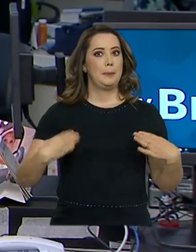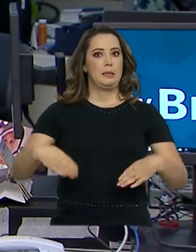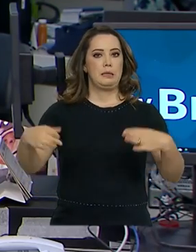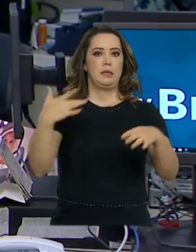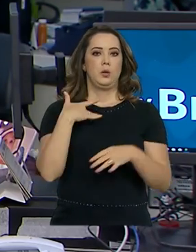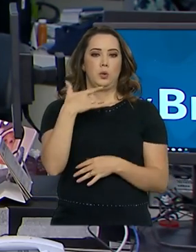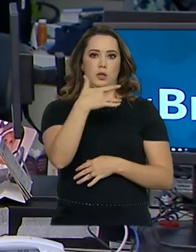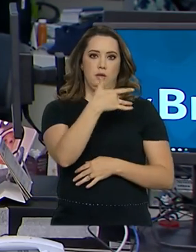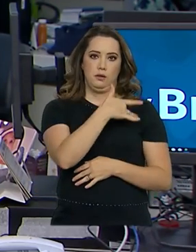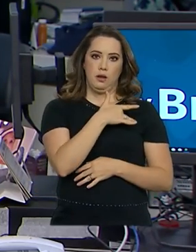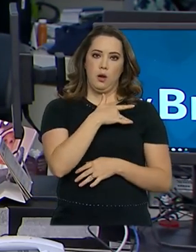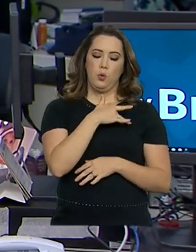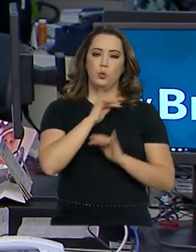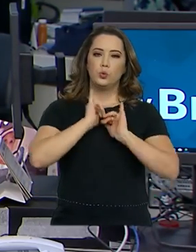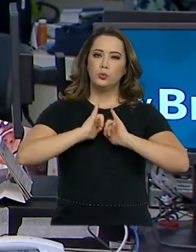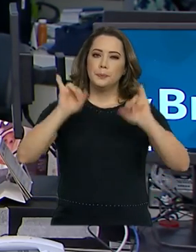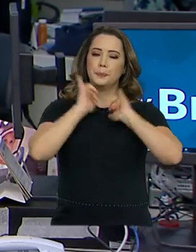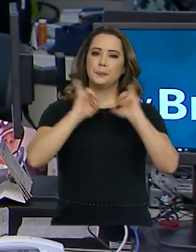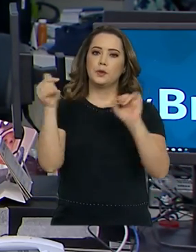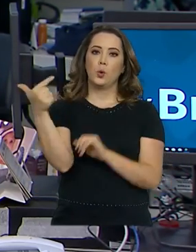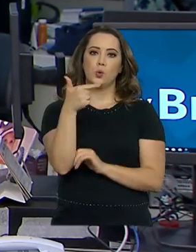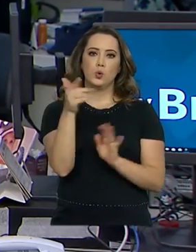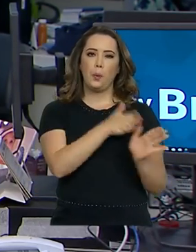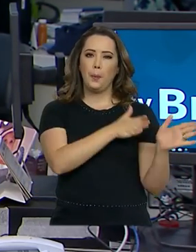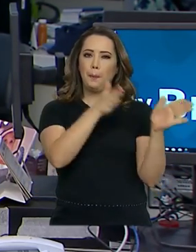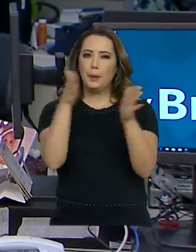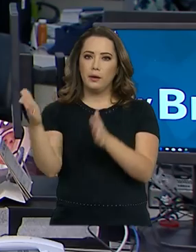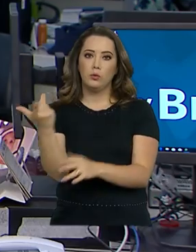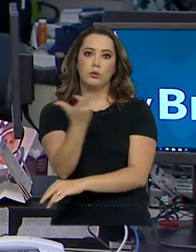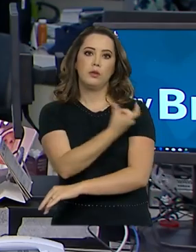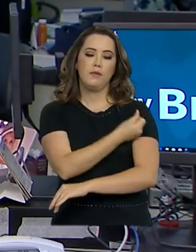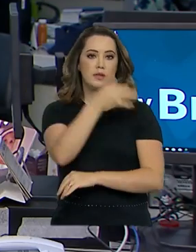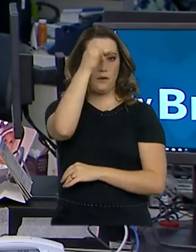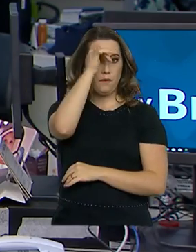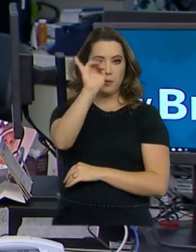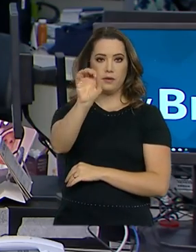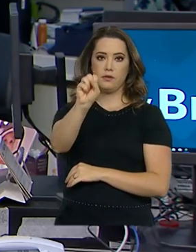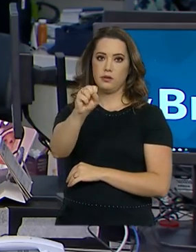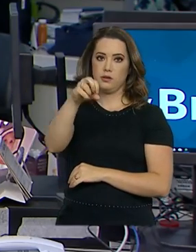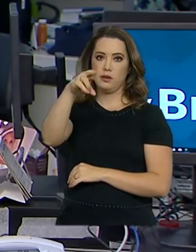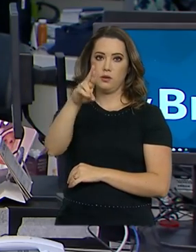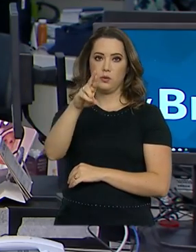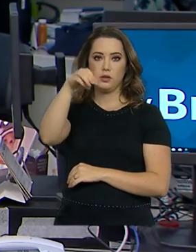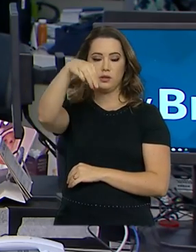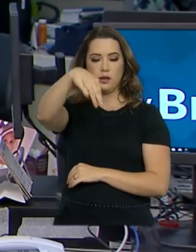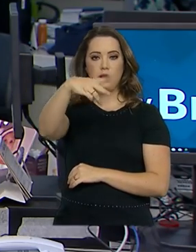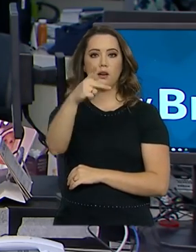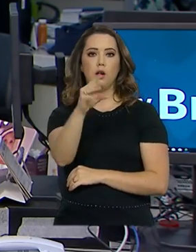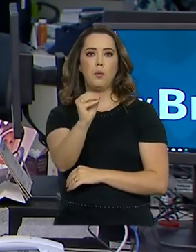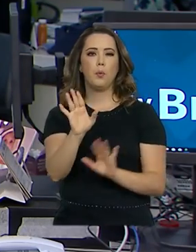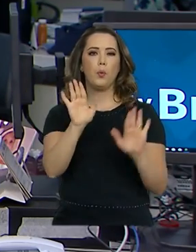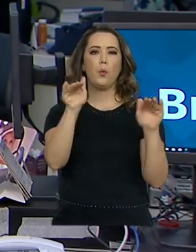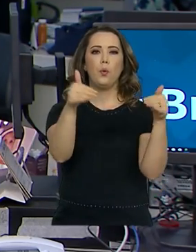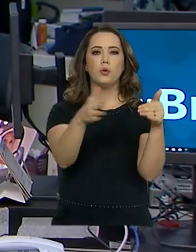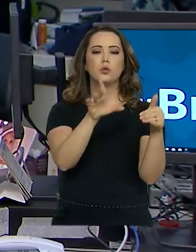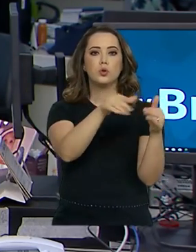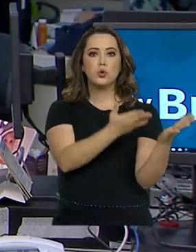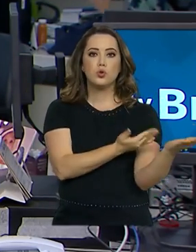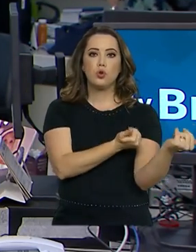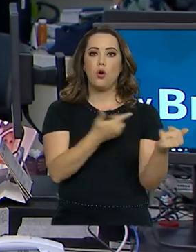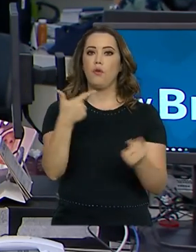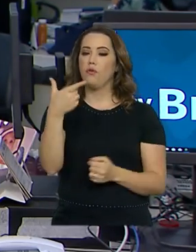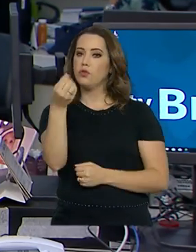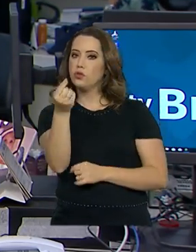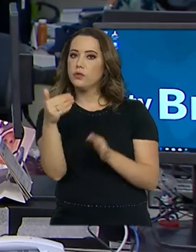daqui a pouco a segunda fase da campanha nacional de vacinação contra o sarampo o foco desta etapa será jovens de